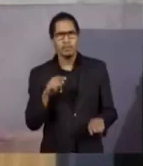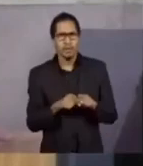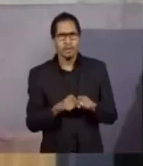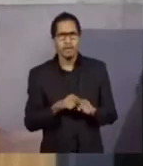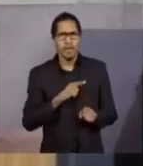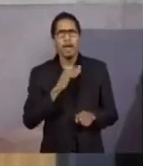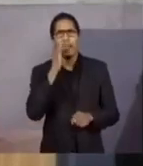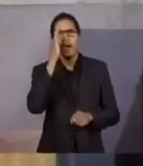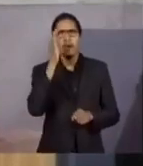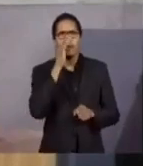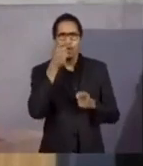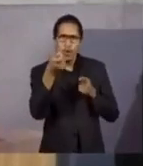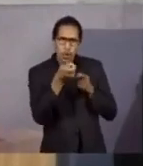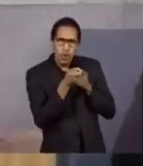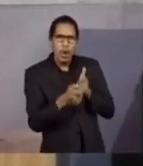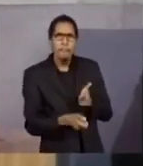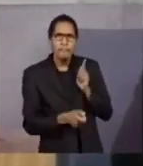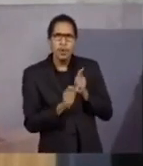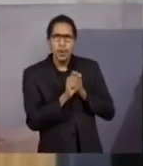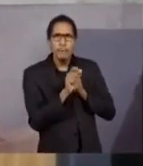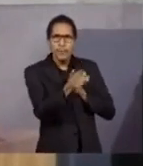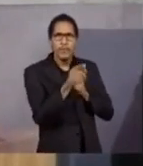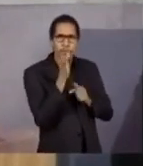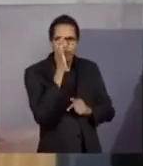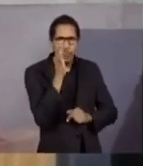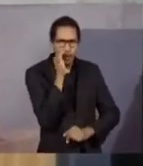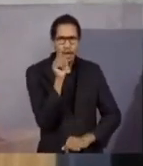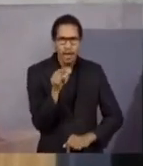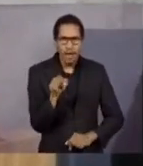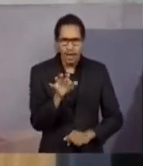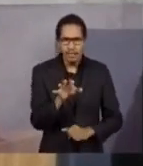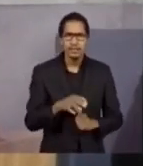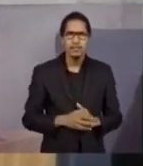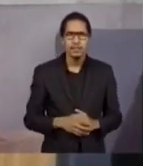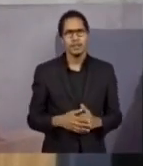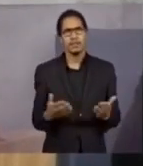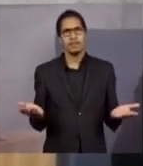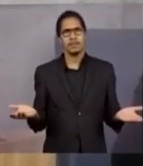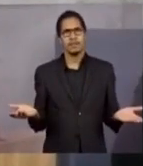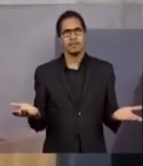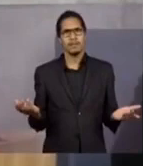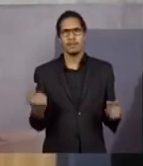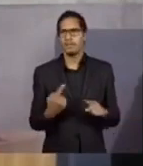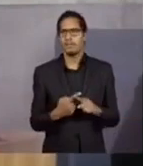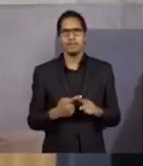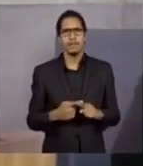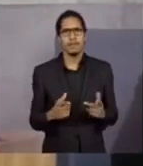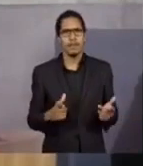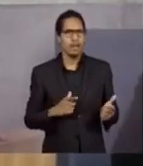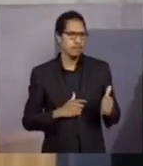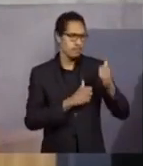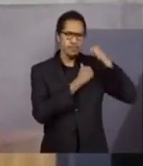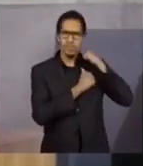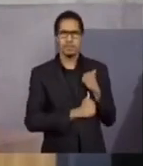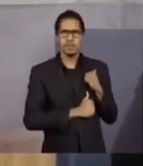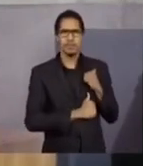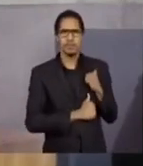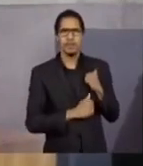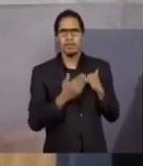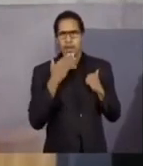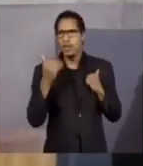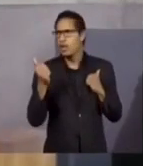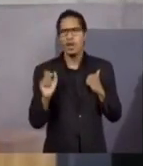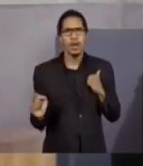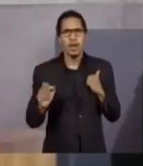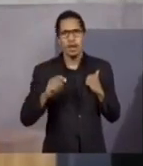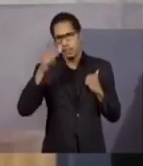flores? Qual que é o problema do guarda civil metropolitano estar portando fuzil, uma arma melhor? Já que a prefeitura da cidade